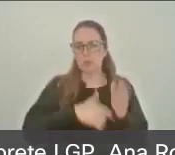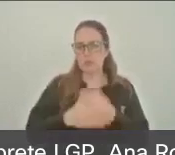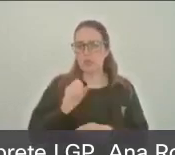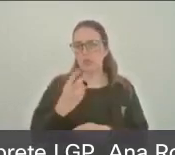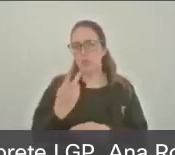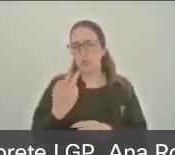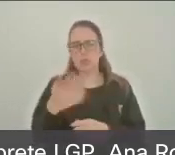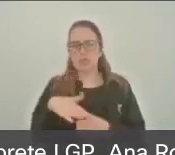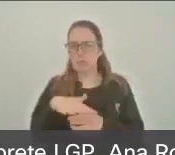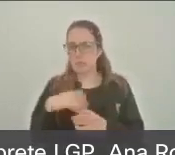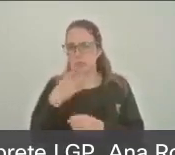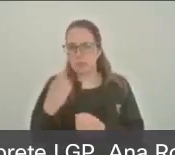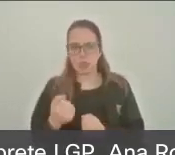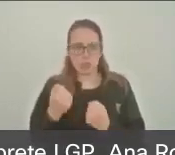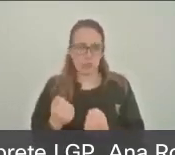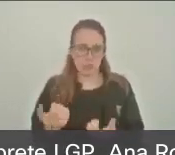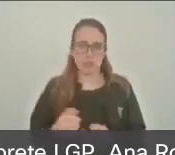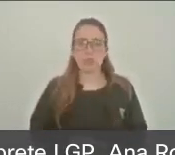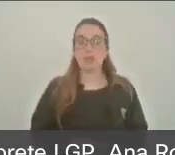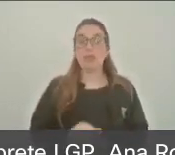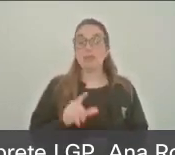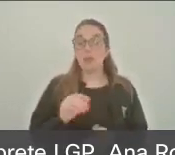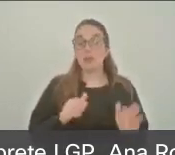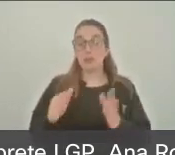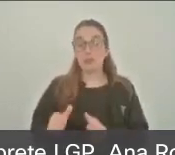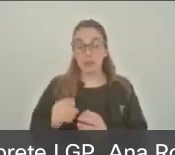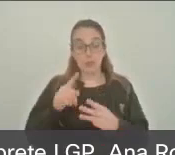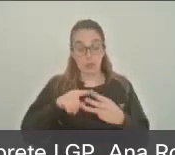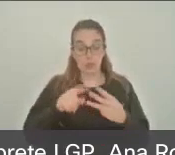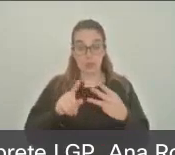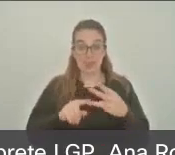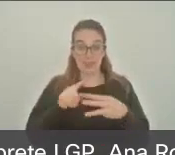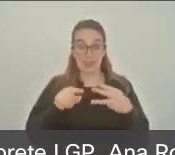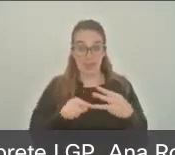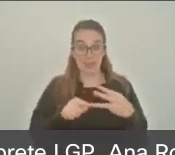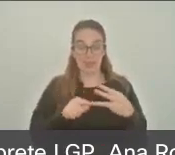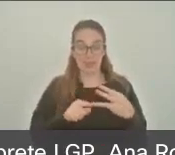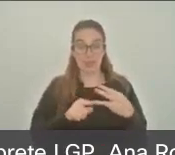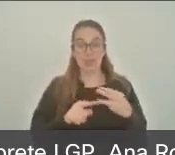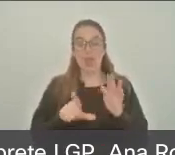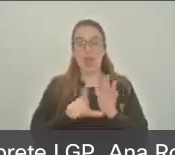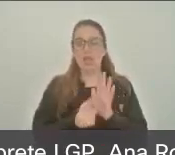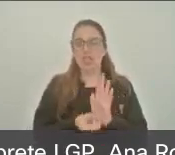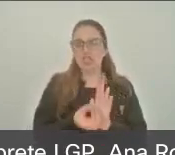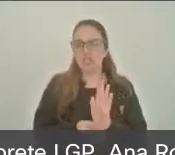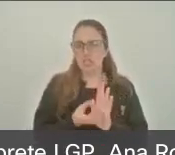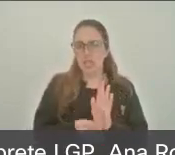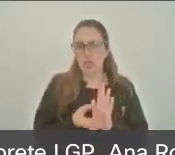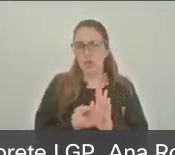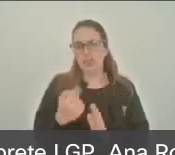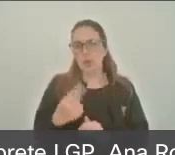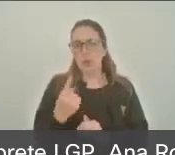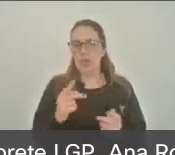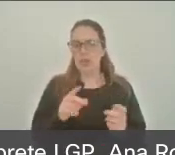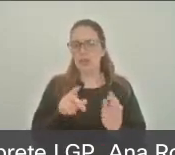elemento comum a todos estes 3 diplomas é a circunstância de em todos eles o legislador ter consagrado uma norma